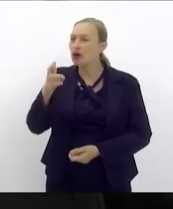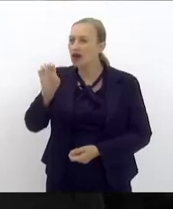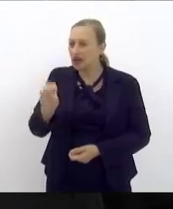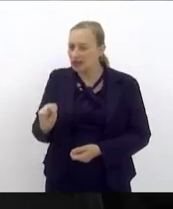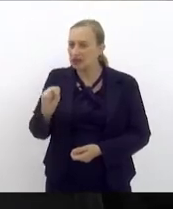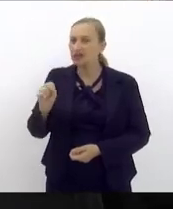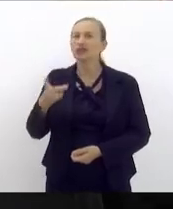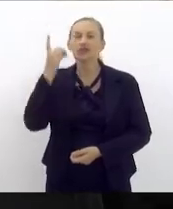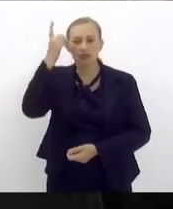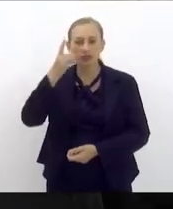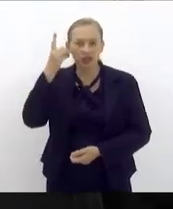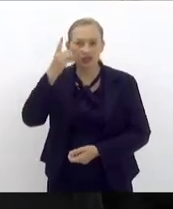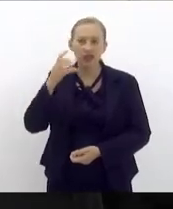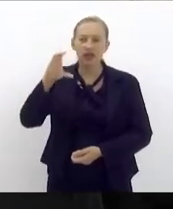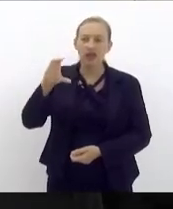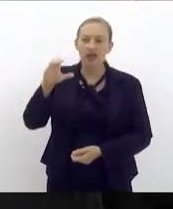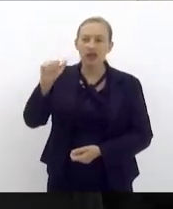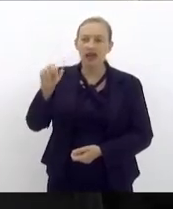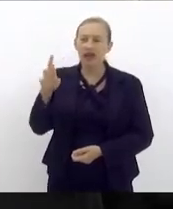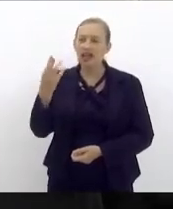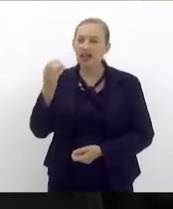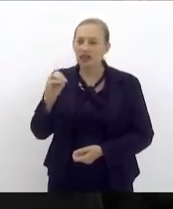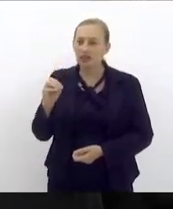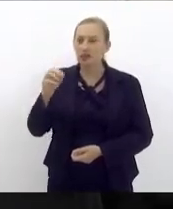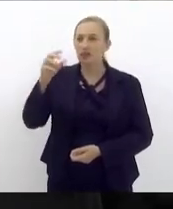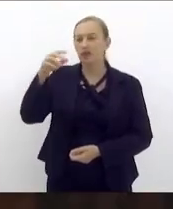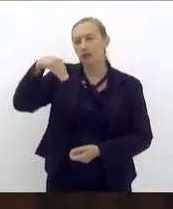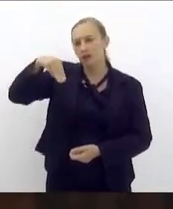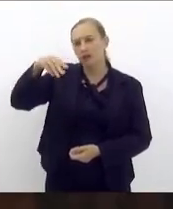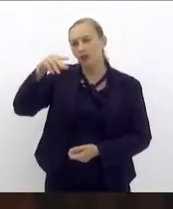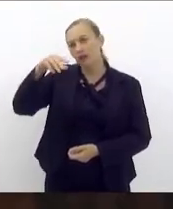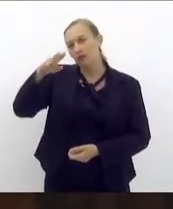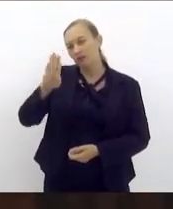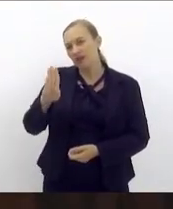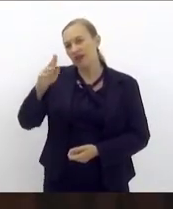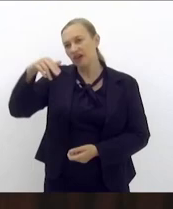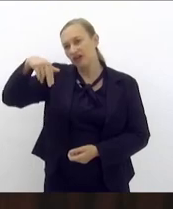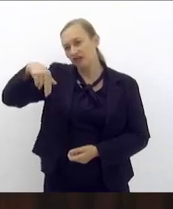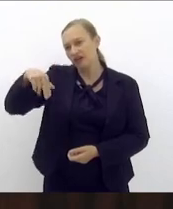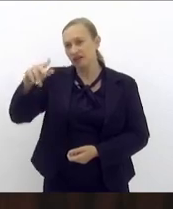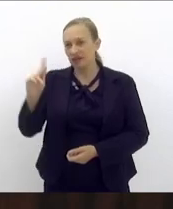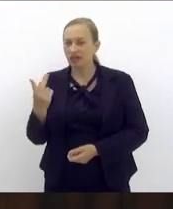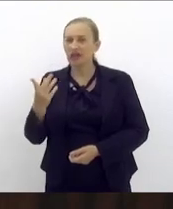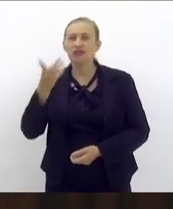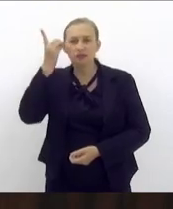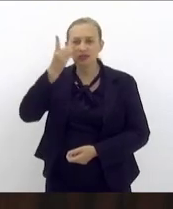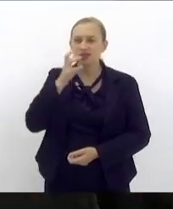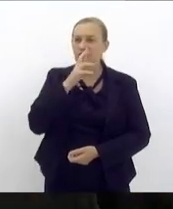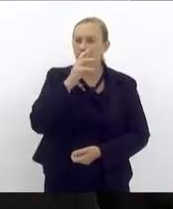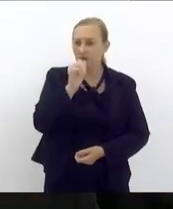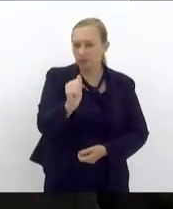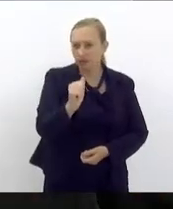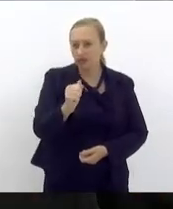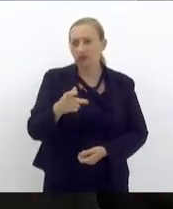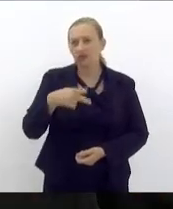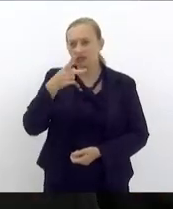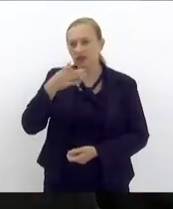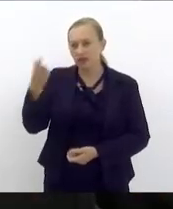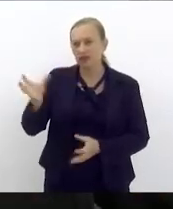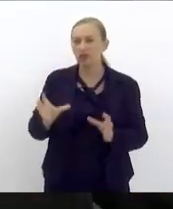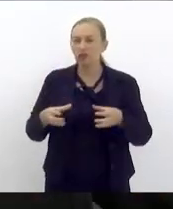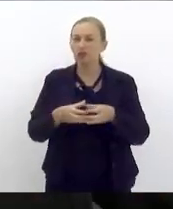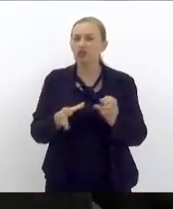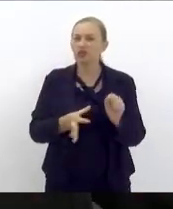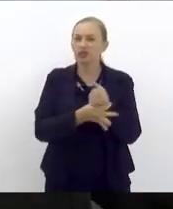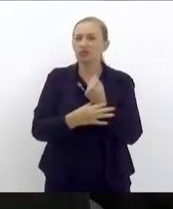Carlinhos BNH Deputado Rodrigo Amorim para emitir parecer pela